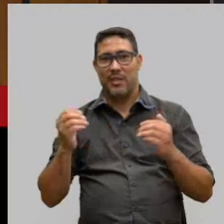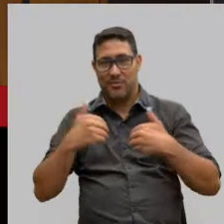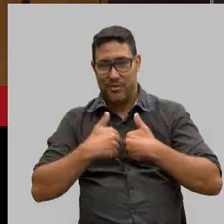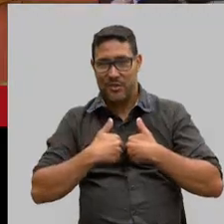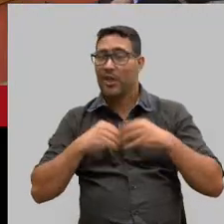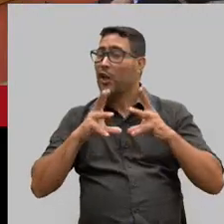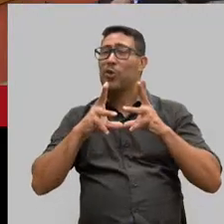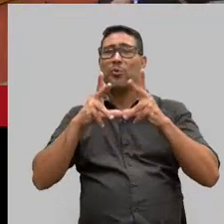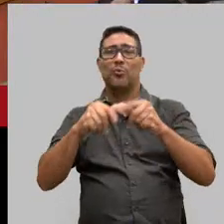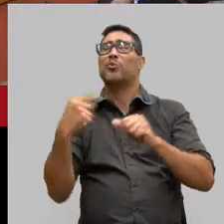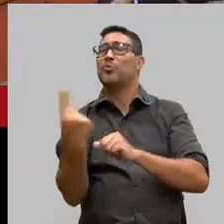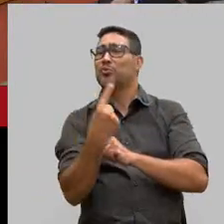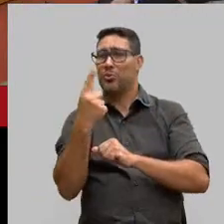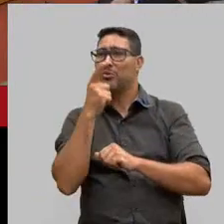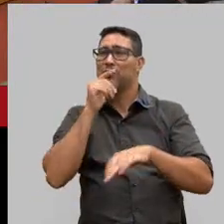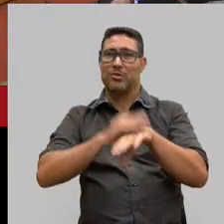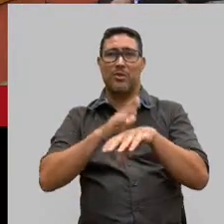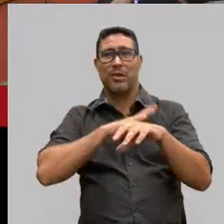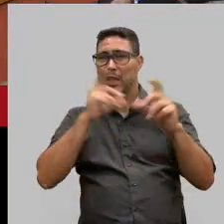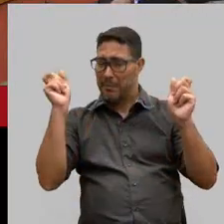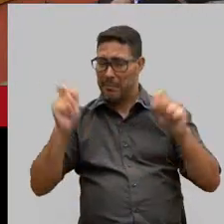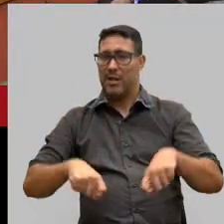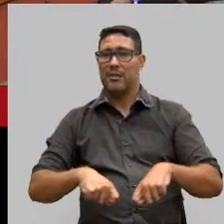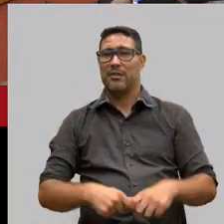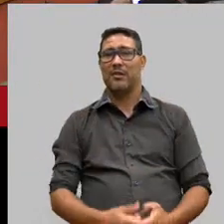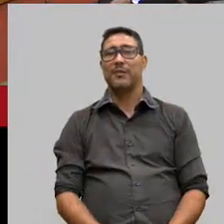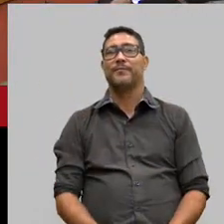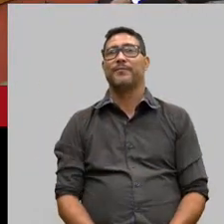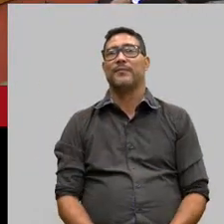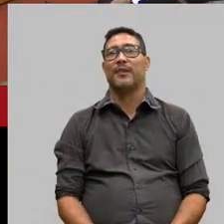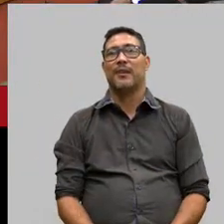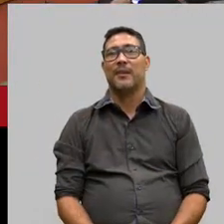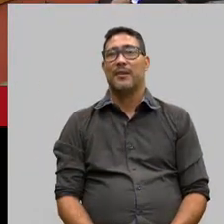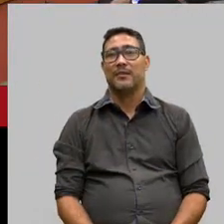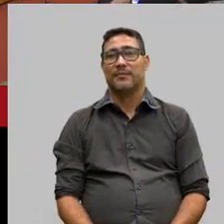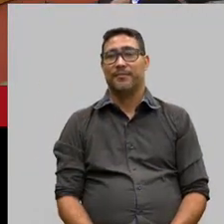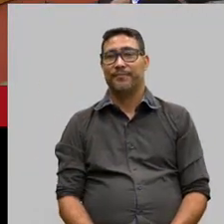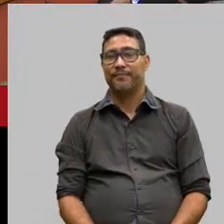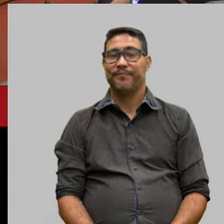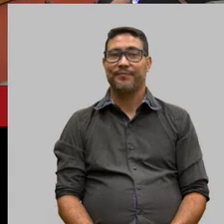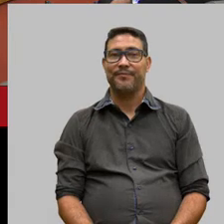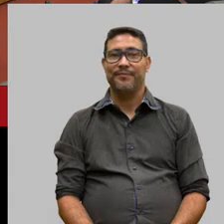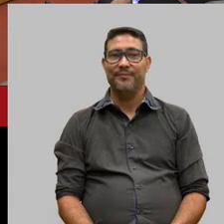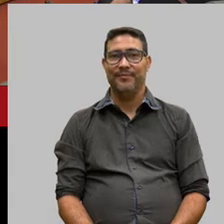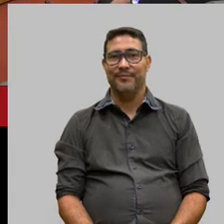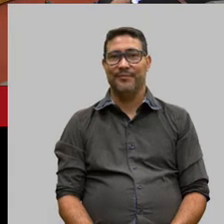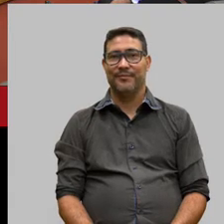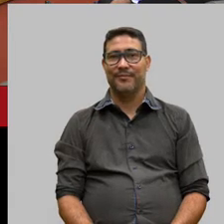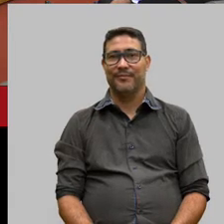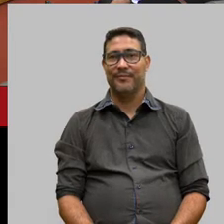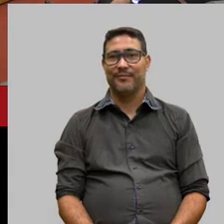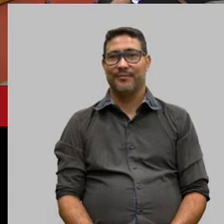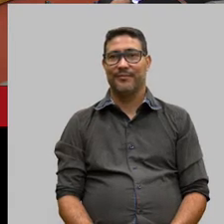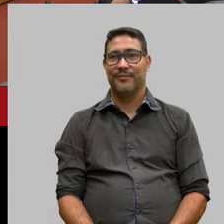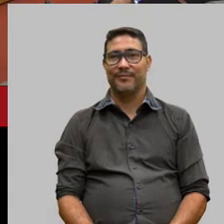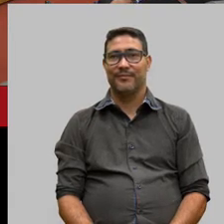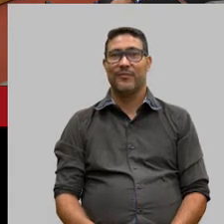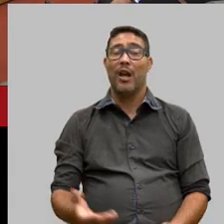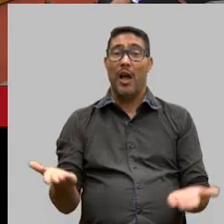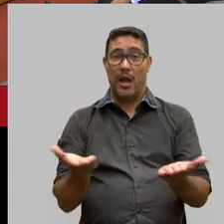capazes muito bom pela Obrigado vou passar a palavra aqui pro nosso colega Deputado Dr Jean